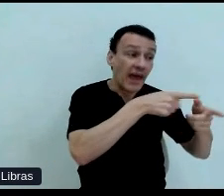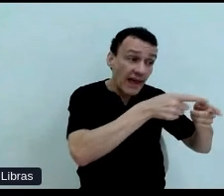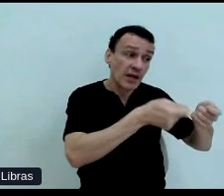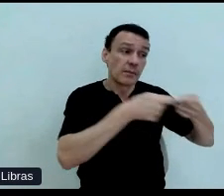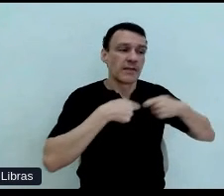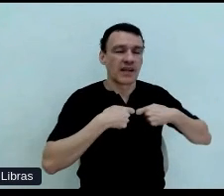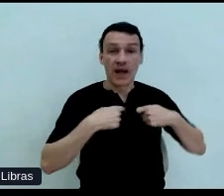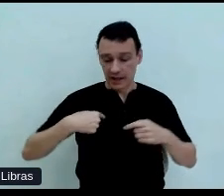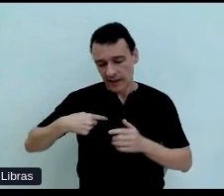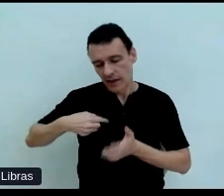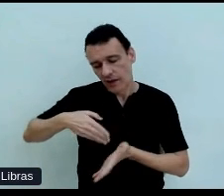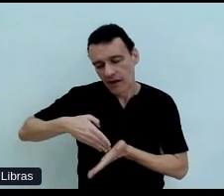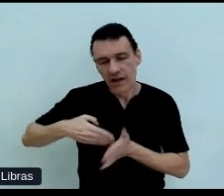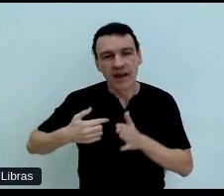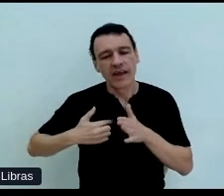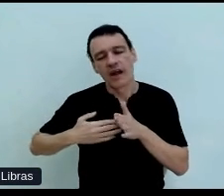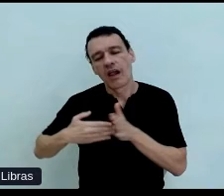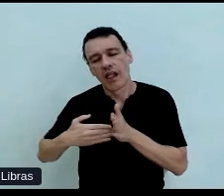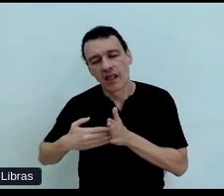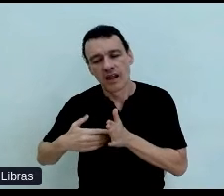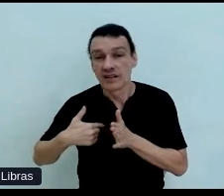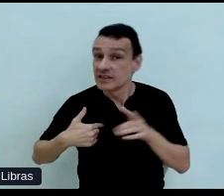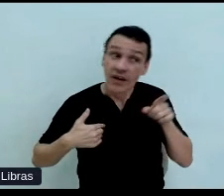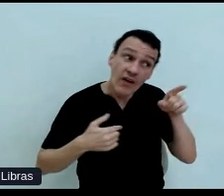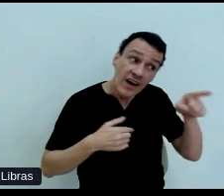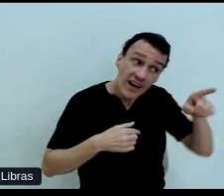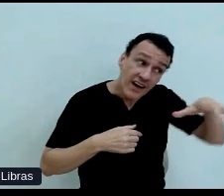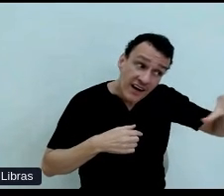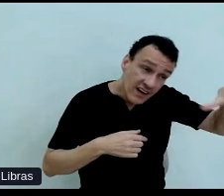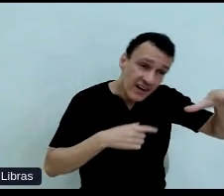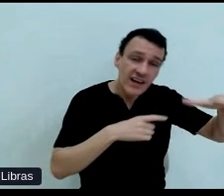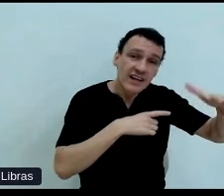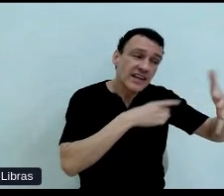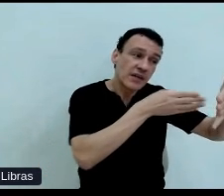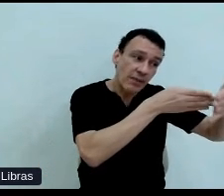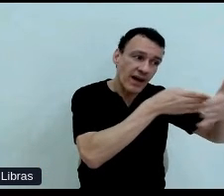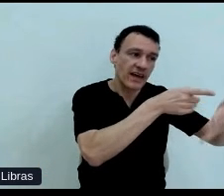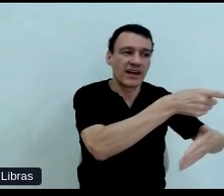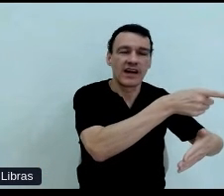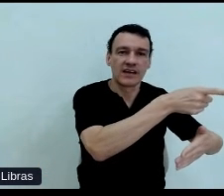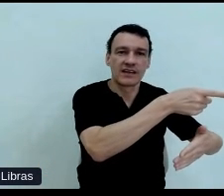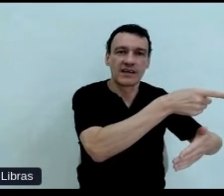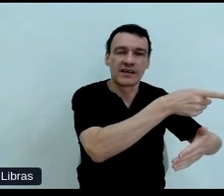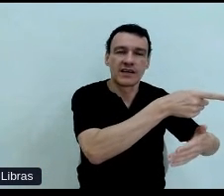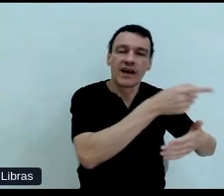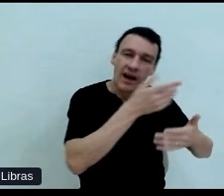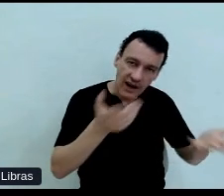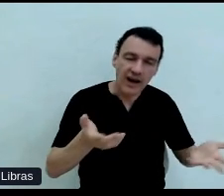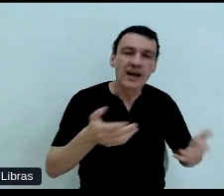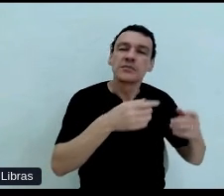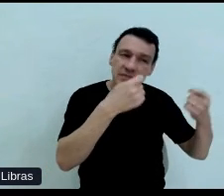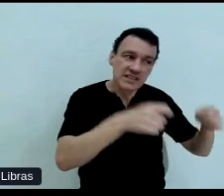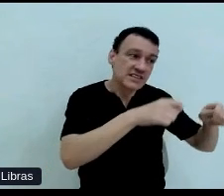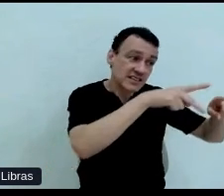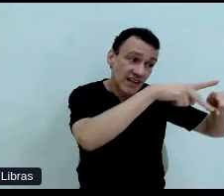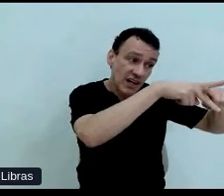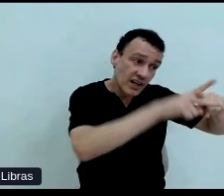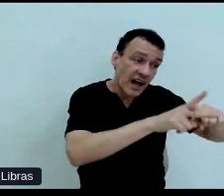sociedade que ela, por si só, aí a gente pode inverter e olhar com aquele viés, com aquele olhar